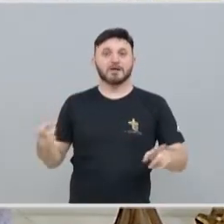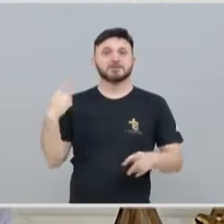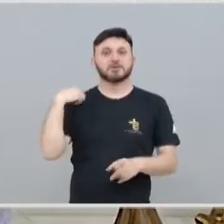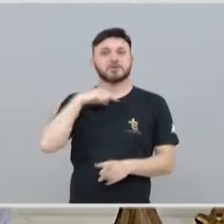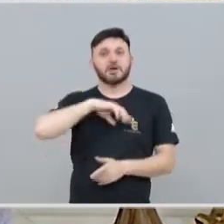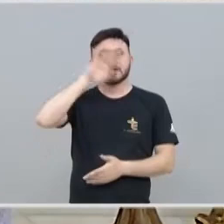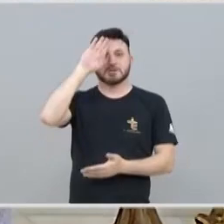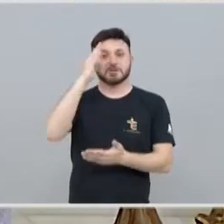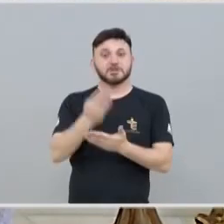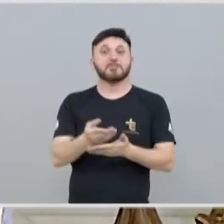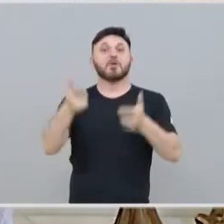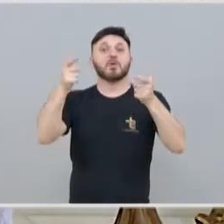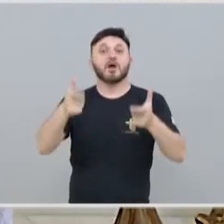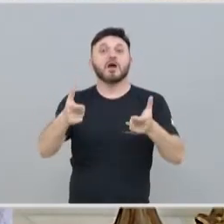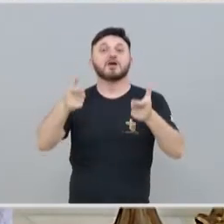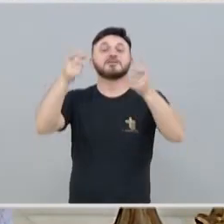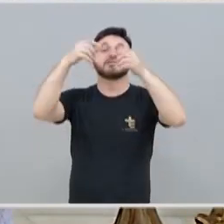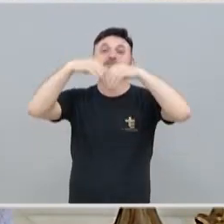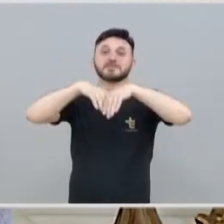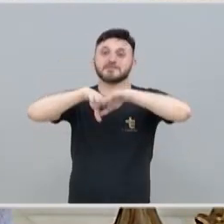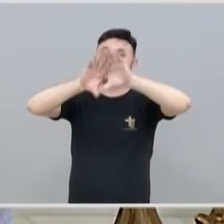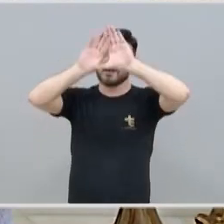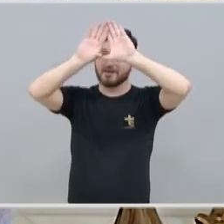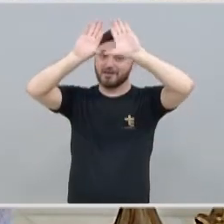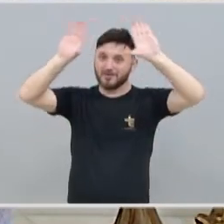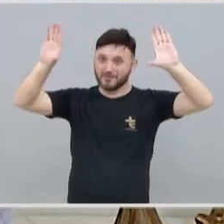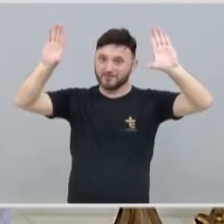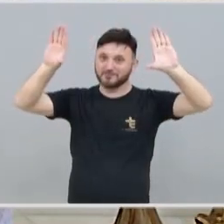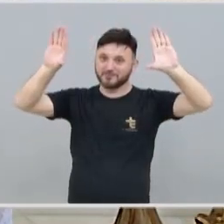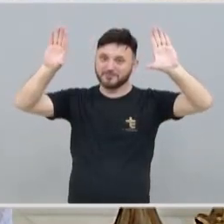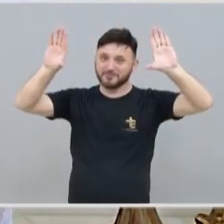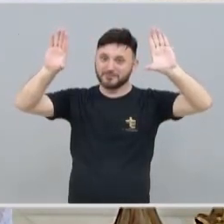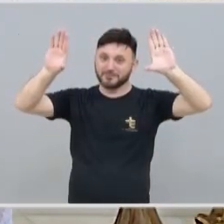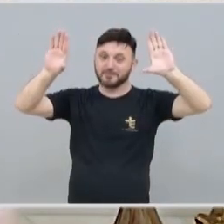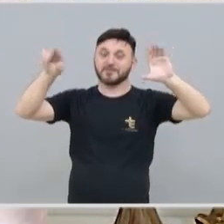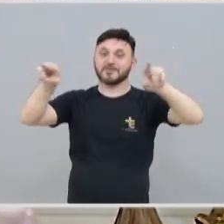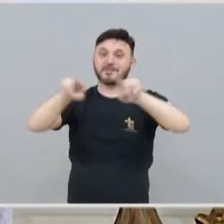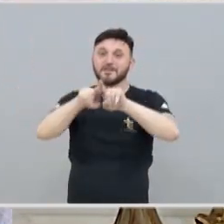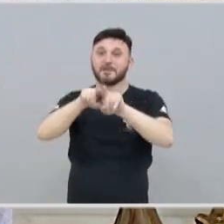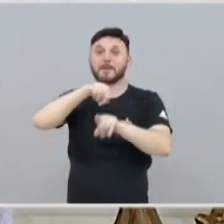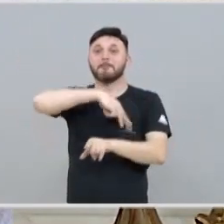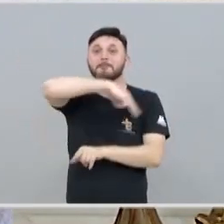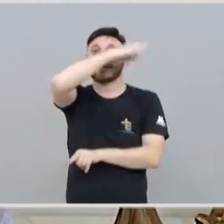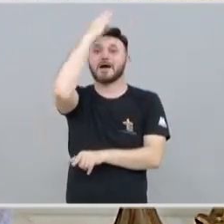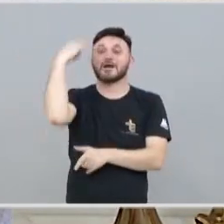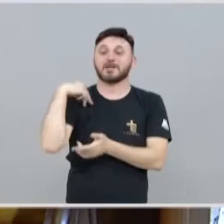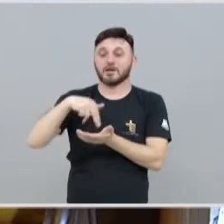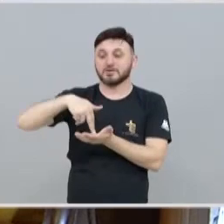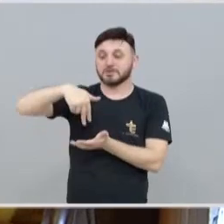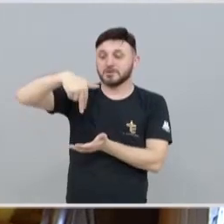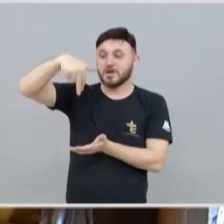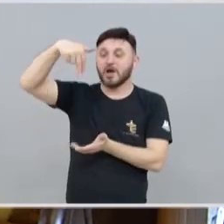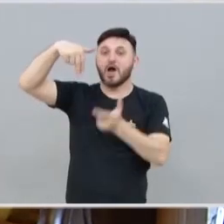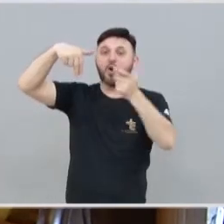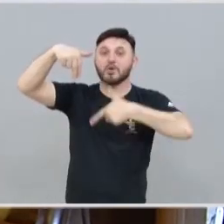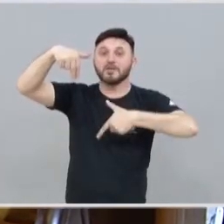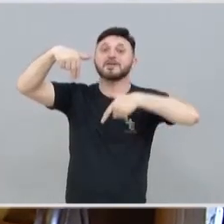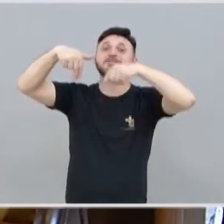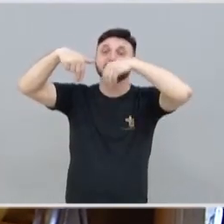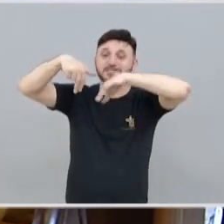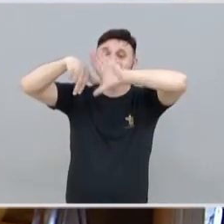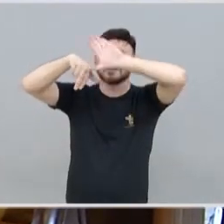trindade no céu que nossa senhora foi assunto a aos céus